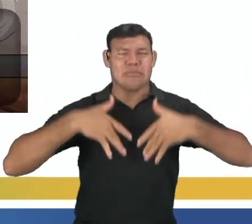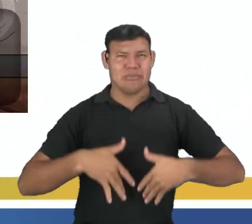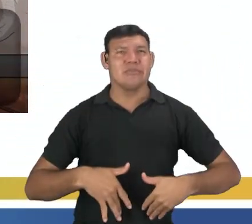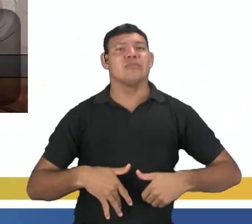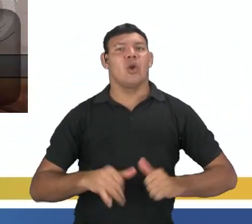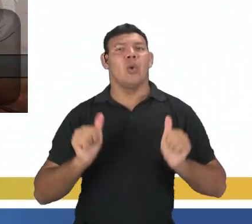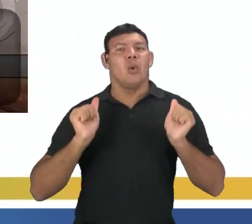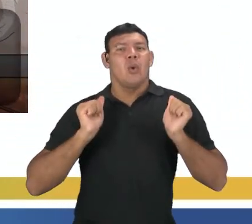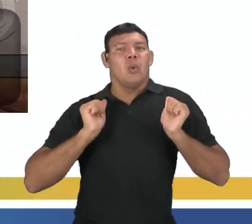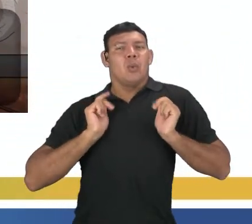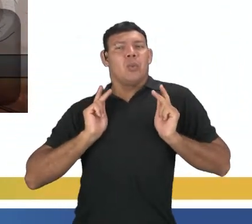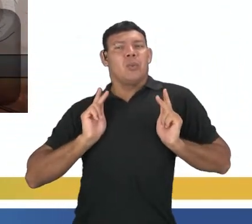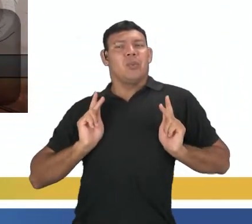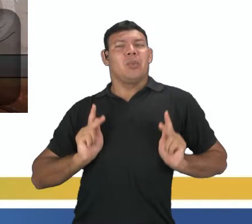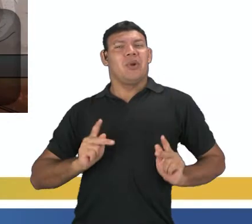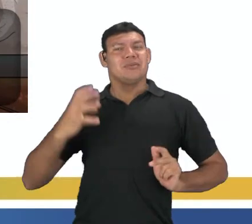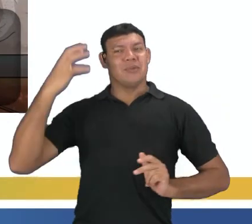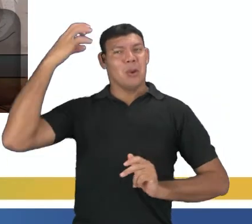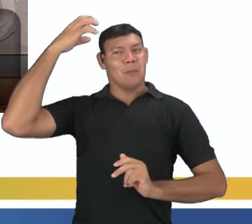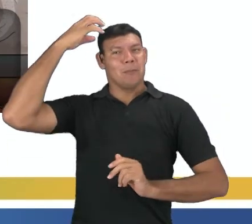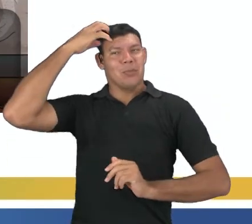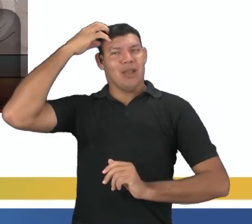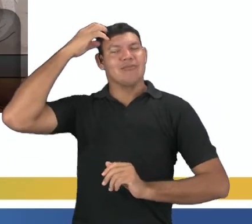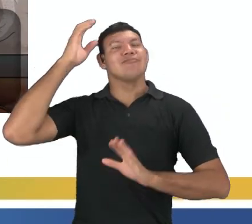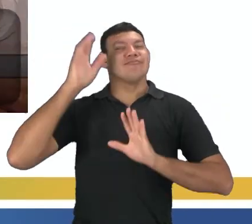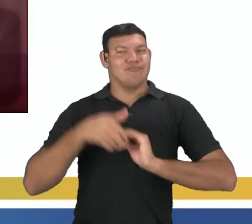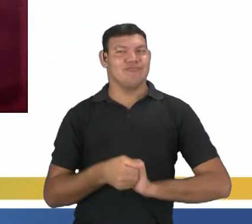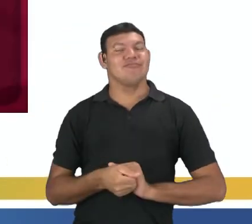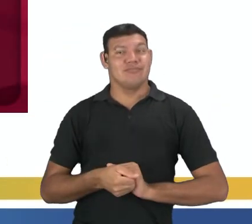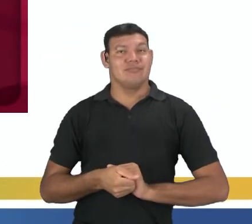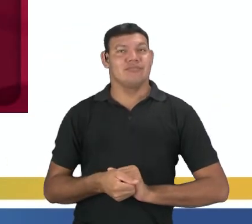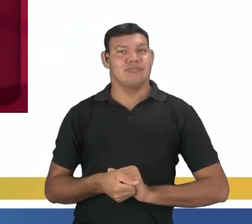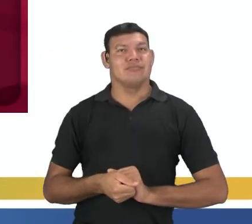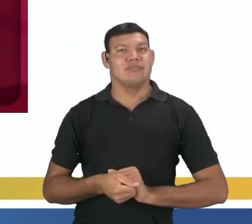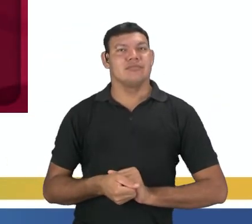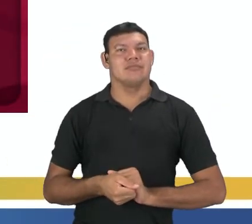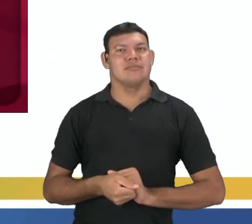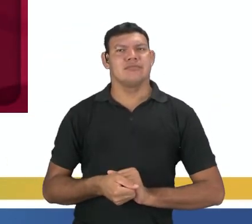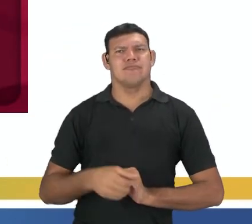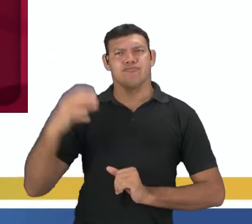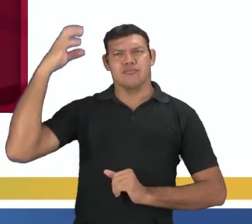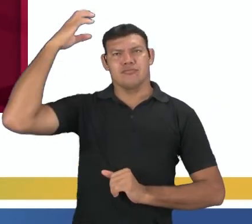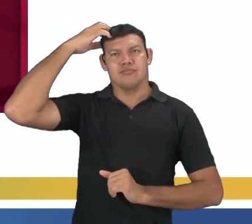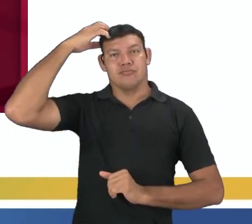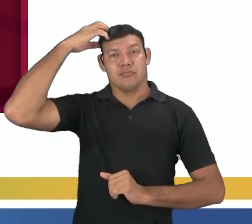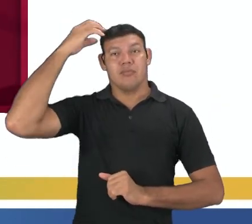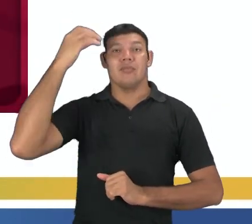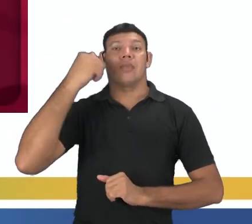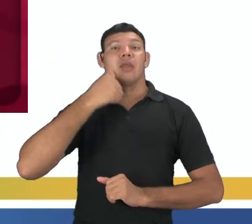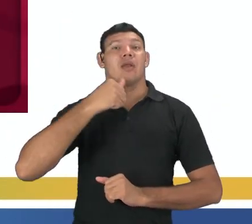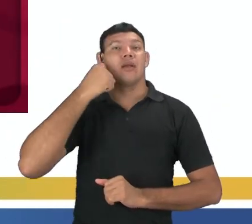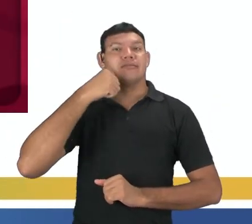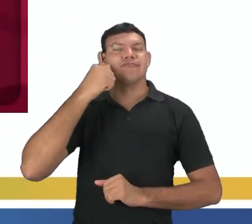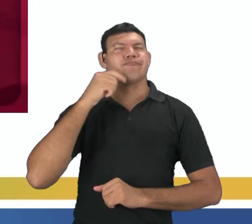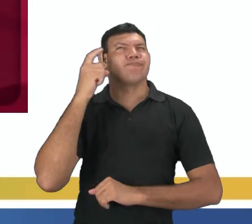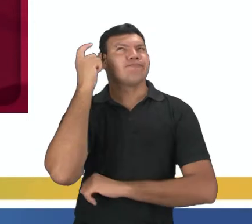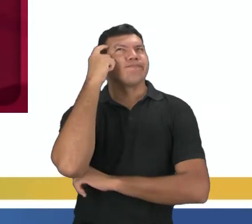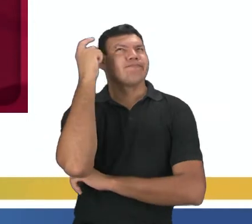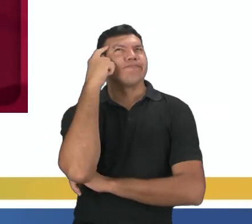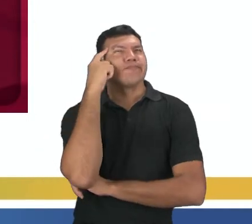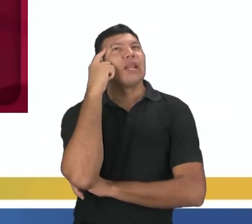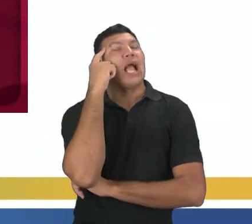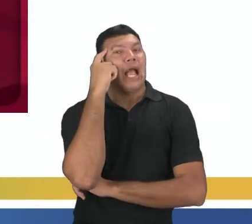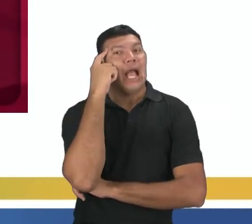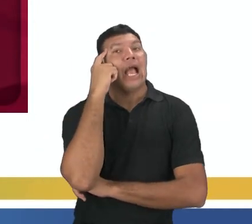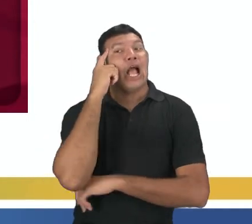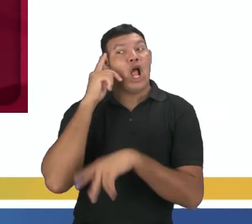uma postura de princesa lá do lado de fora dos portões. Quando a rainha soube, rapidamente pensou em um